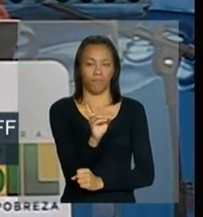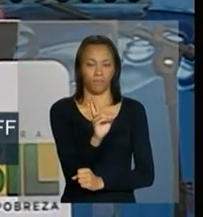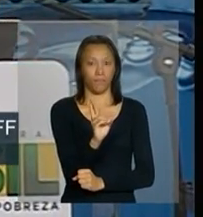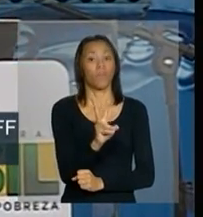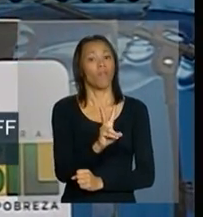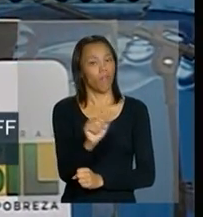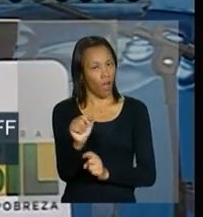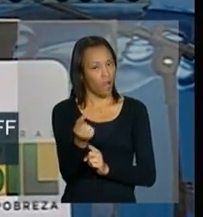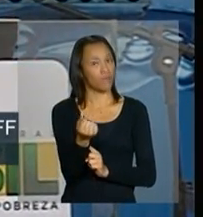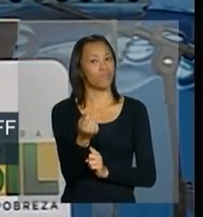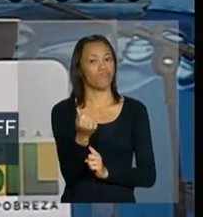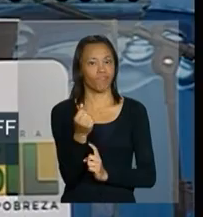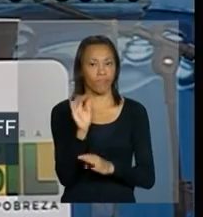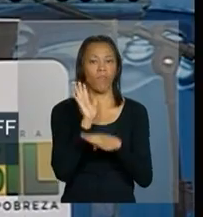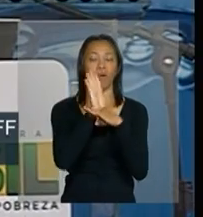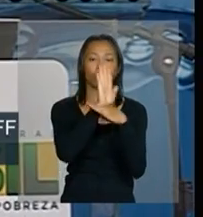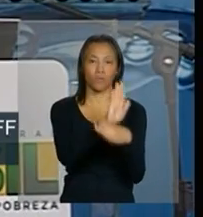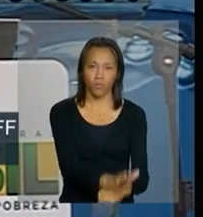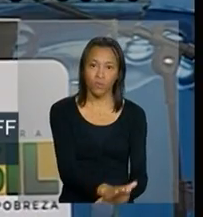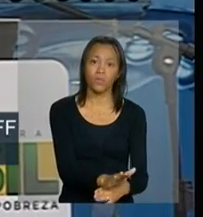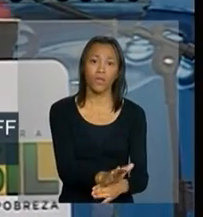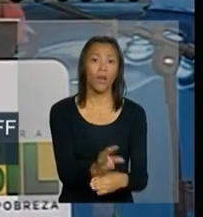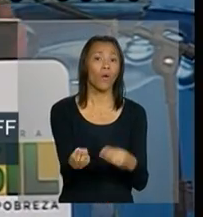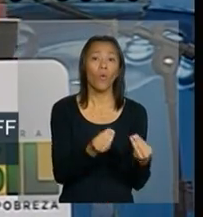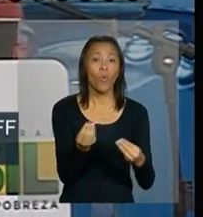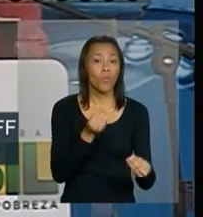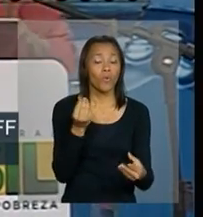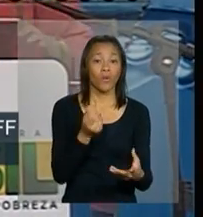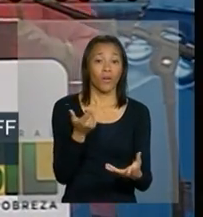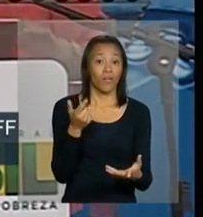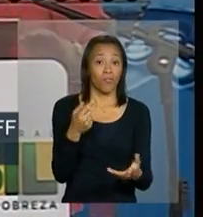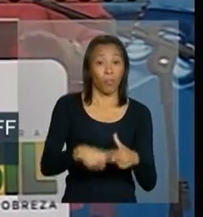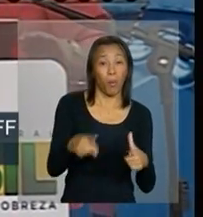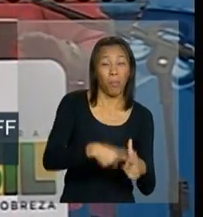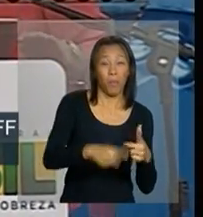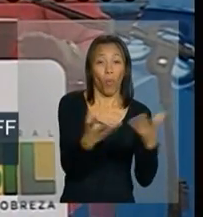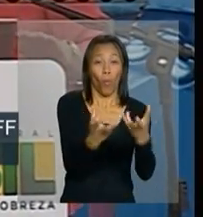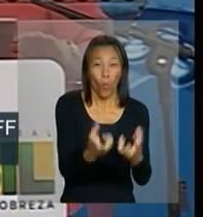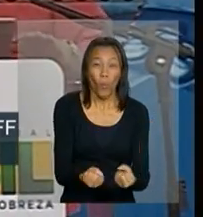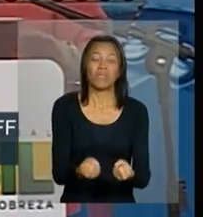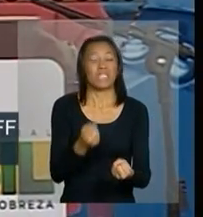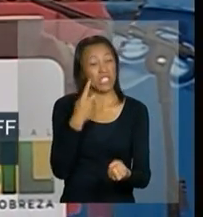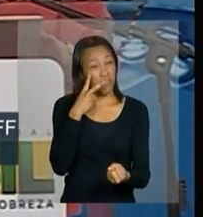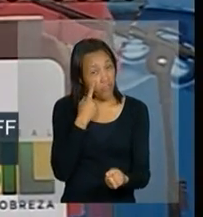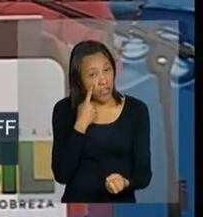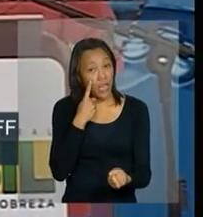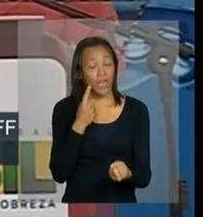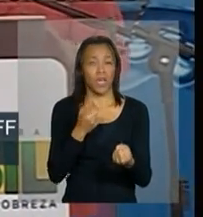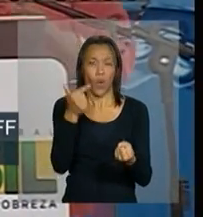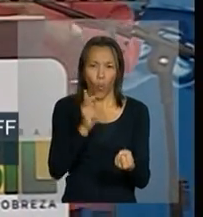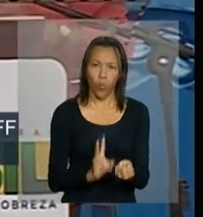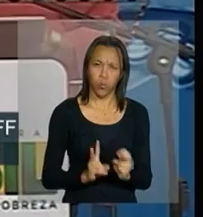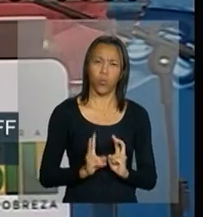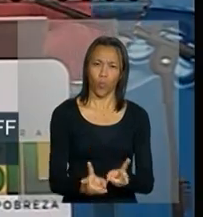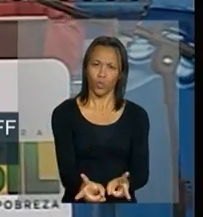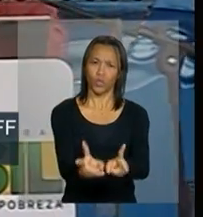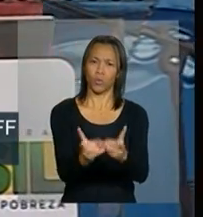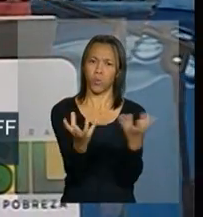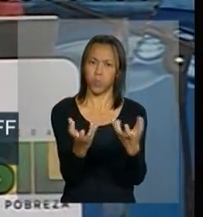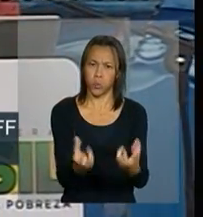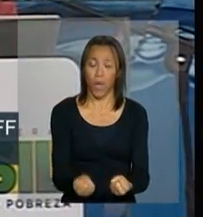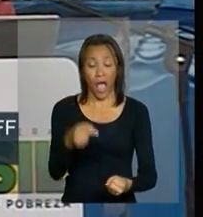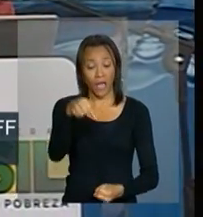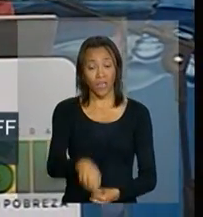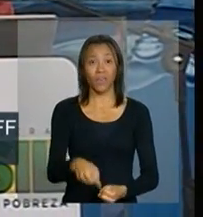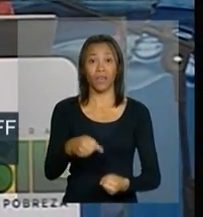Isso vai ajudar a enfrentar a seca. Se a gente vê que ela continua feia em alguns lugares, porque aqui, graças